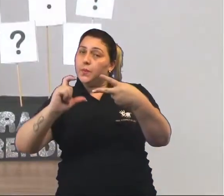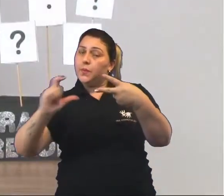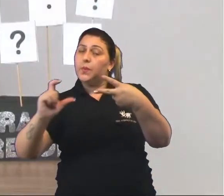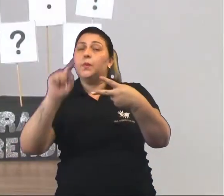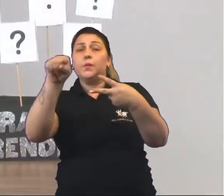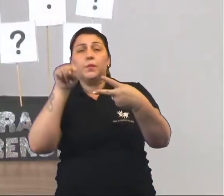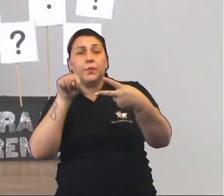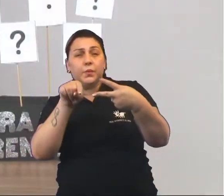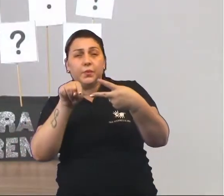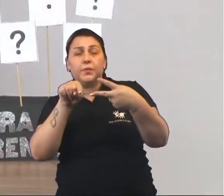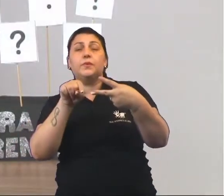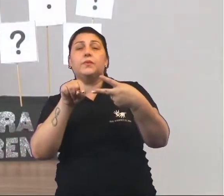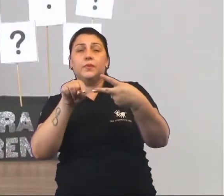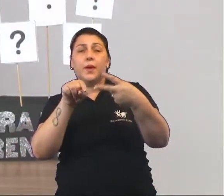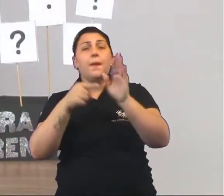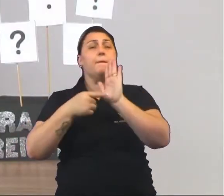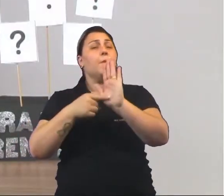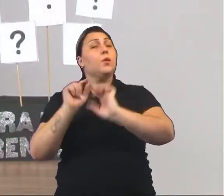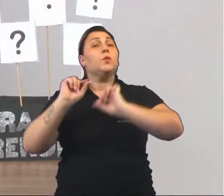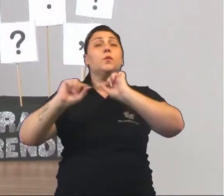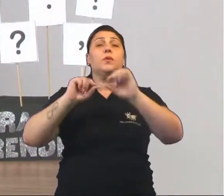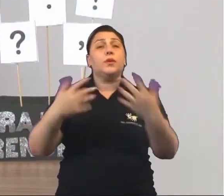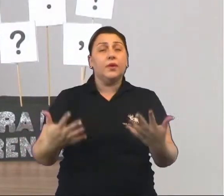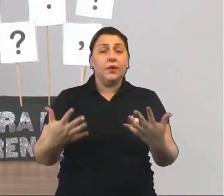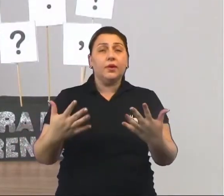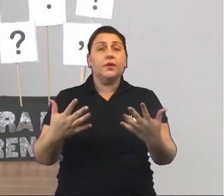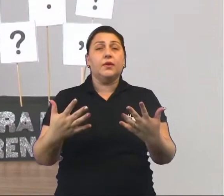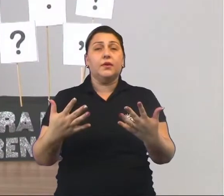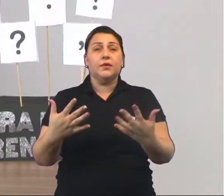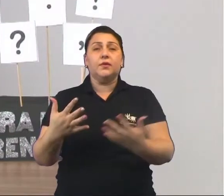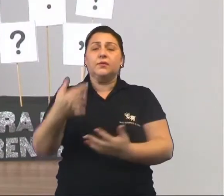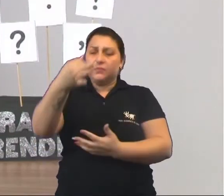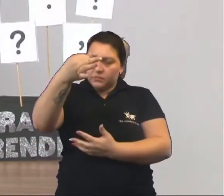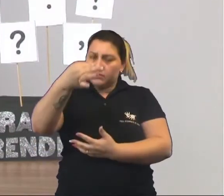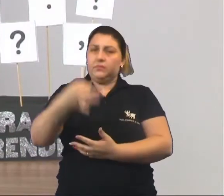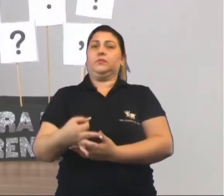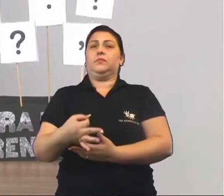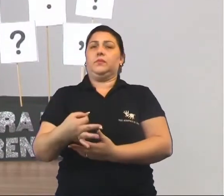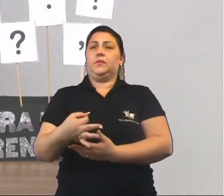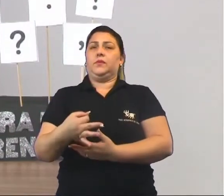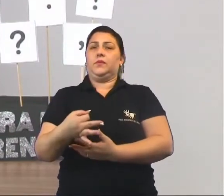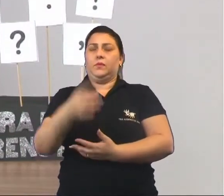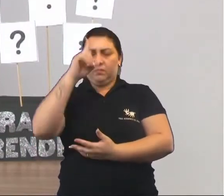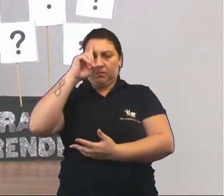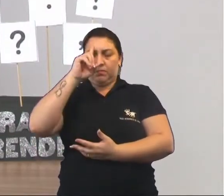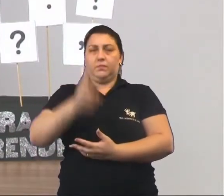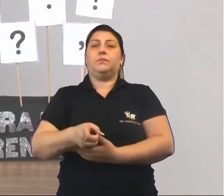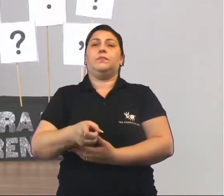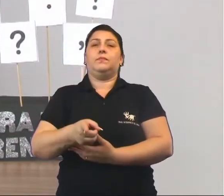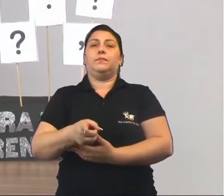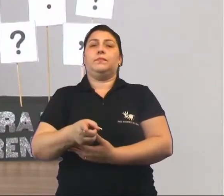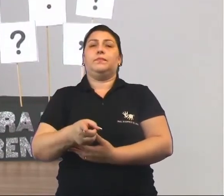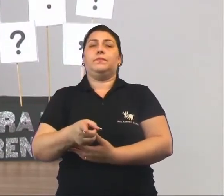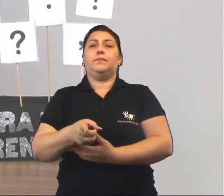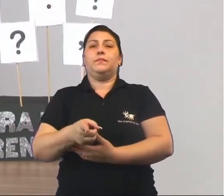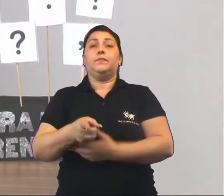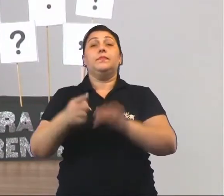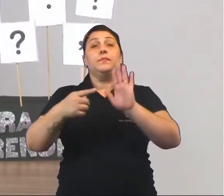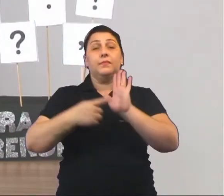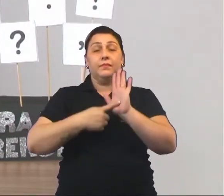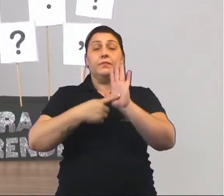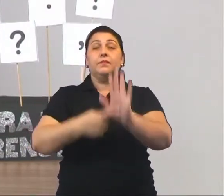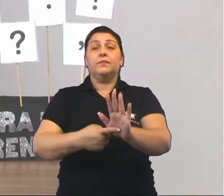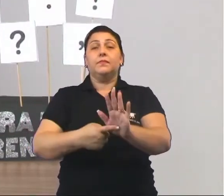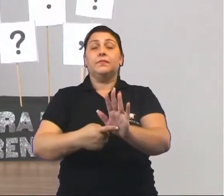de exclamação vai indicar uma afirmação e uma ordem. Ele vai